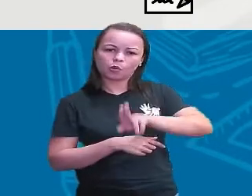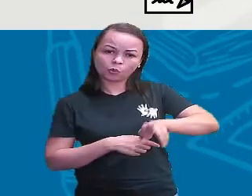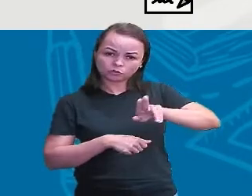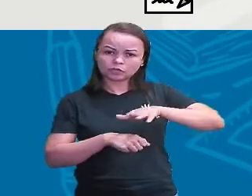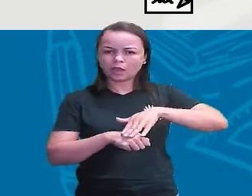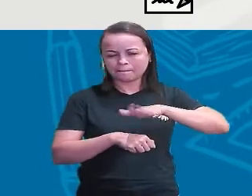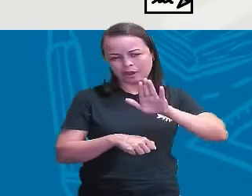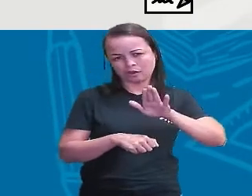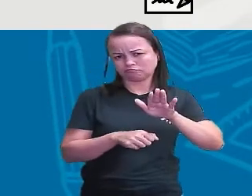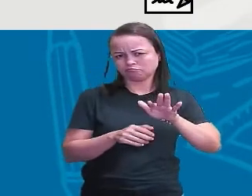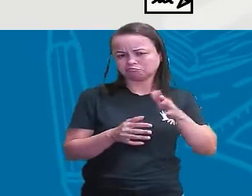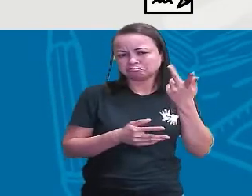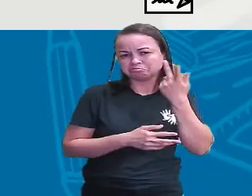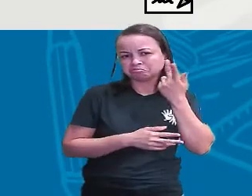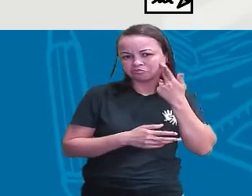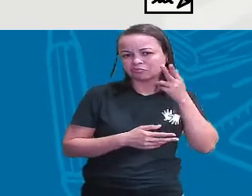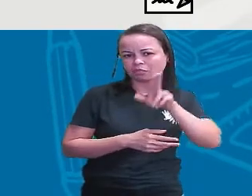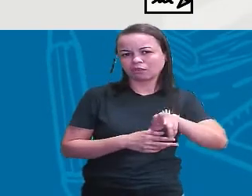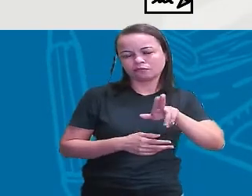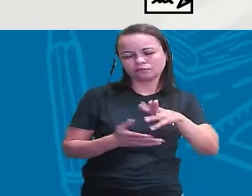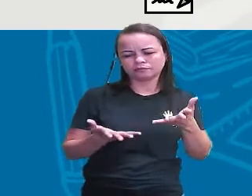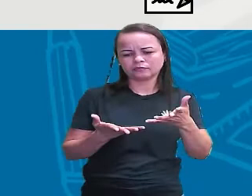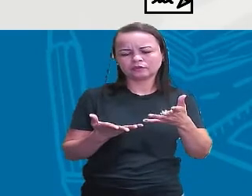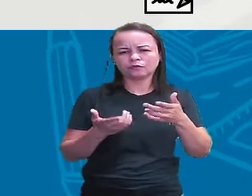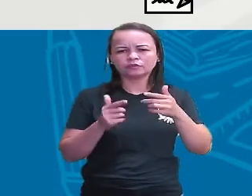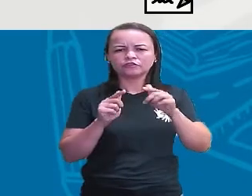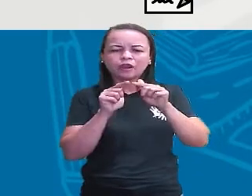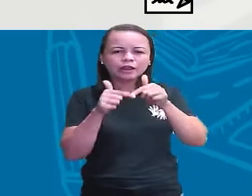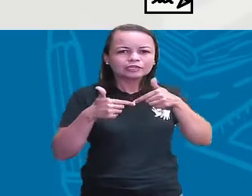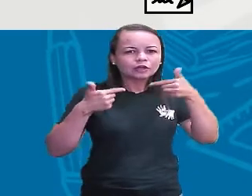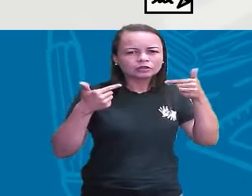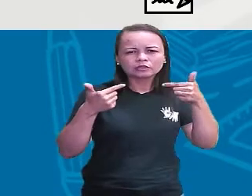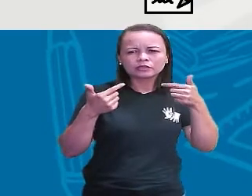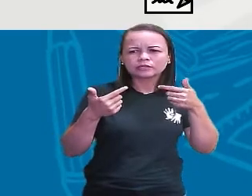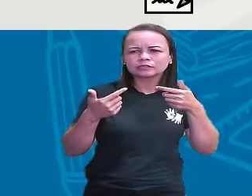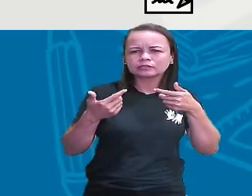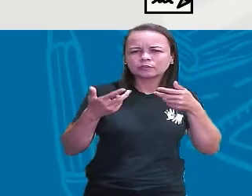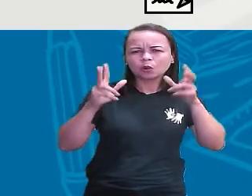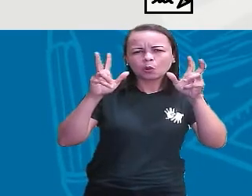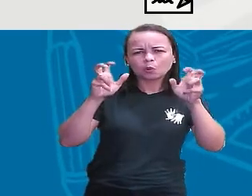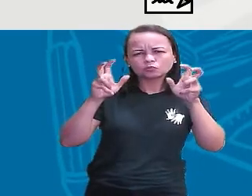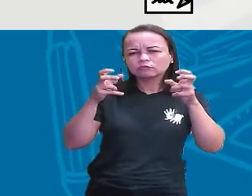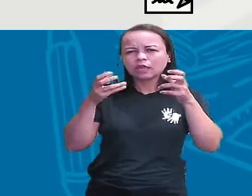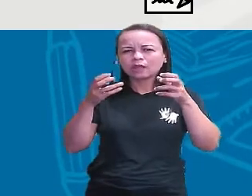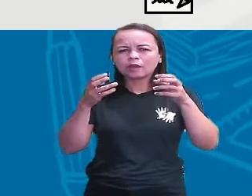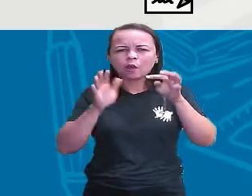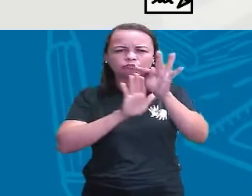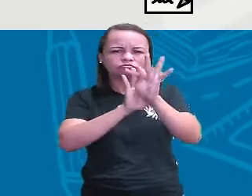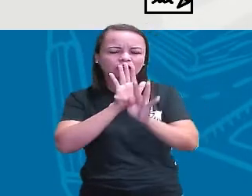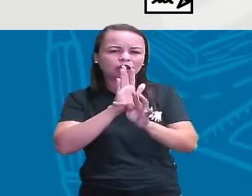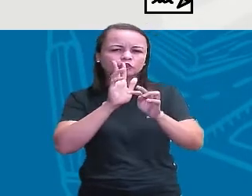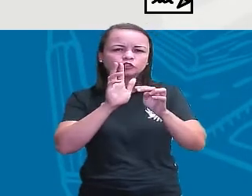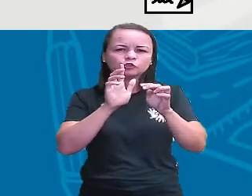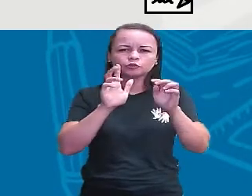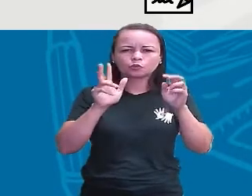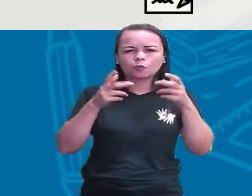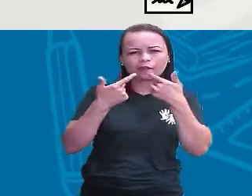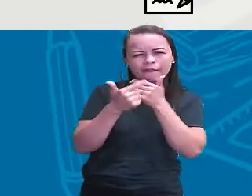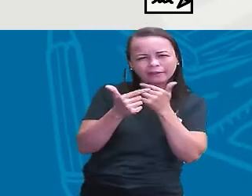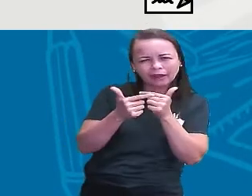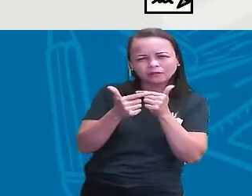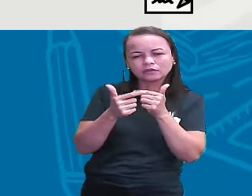quando a gente fala de humor, quer dizer, vai ser um texto sempre engraçado? Não, o humor ali, né?